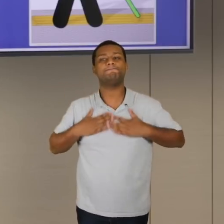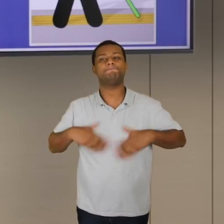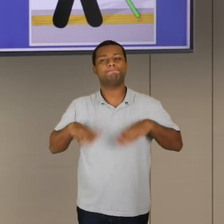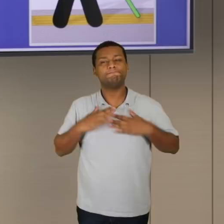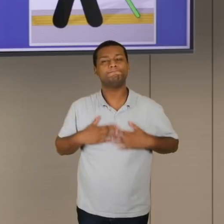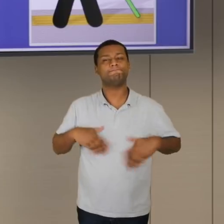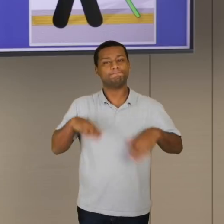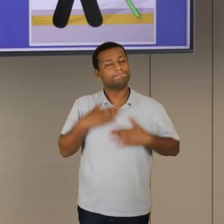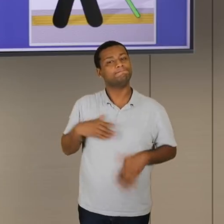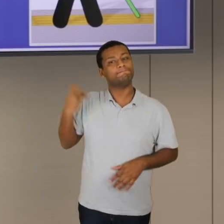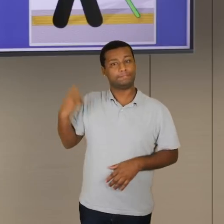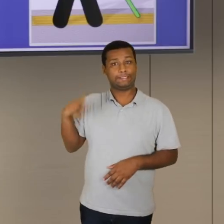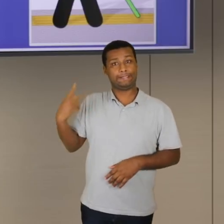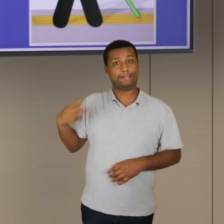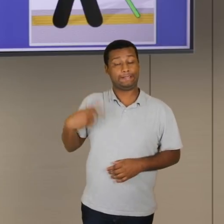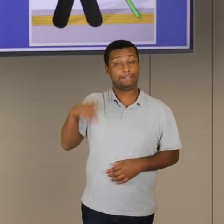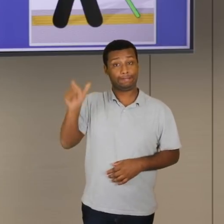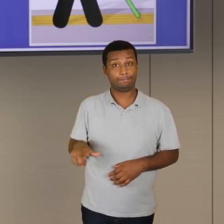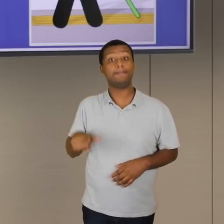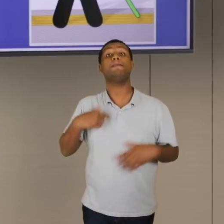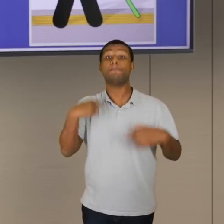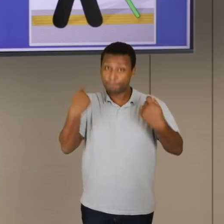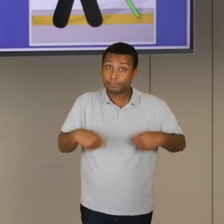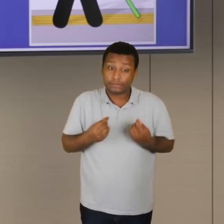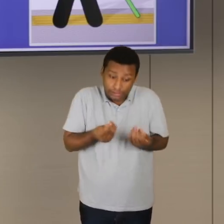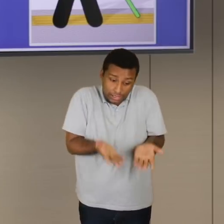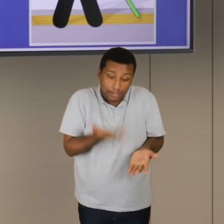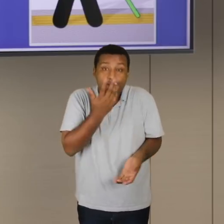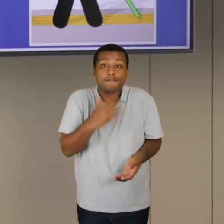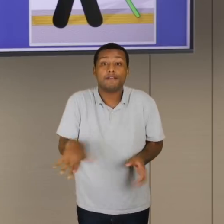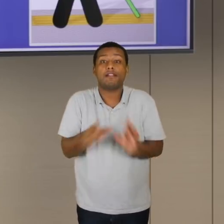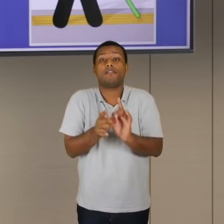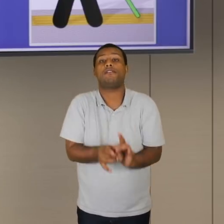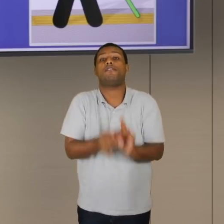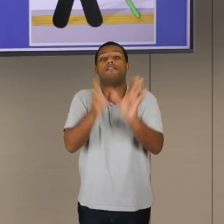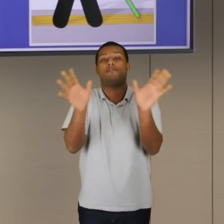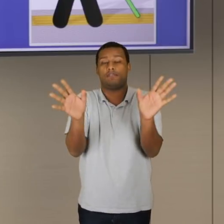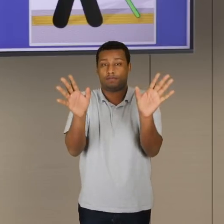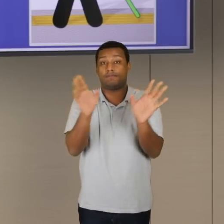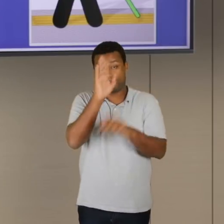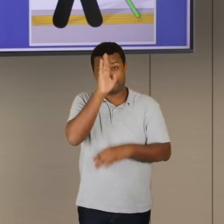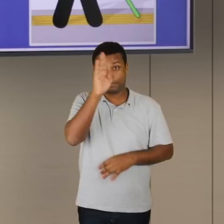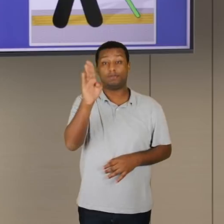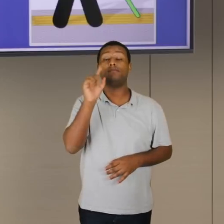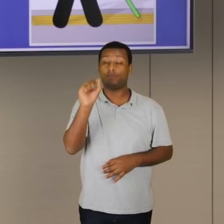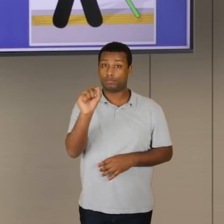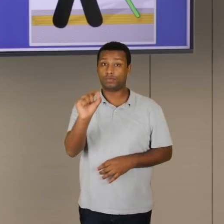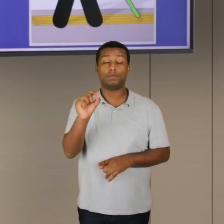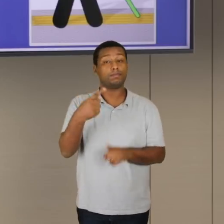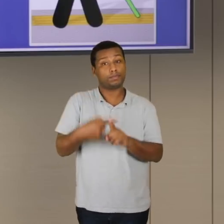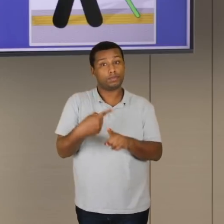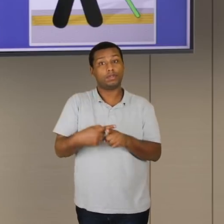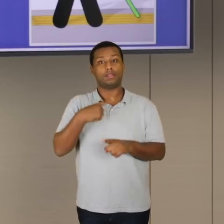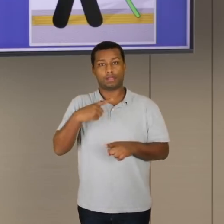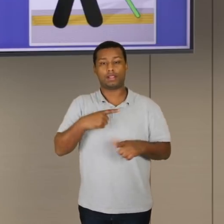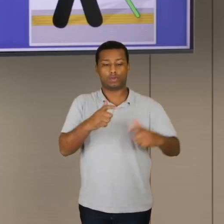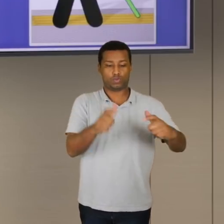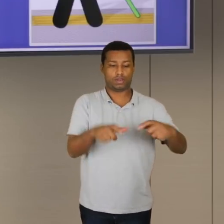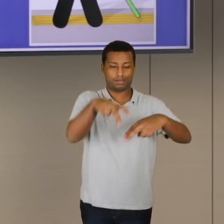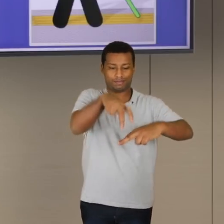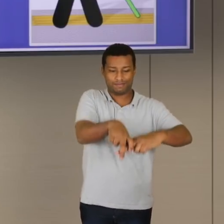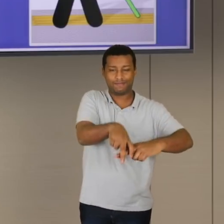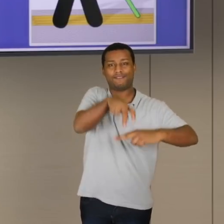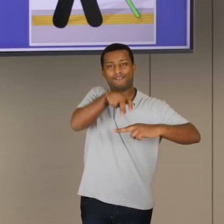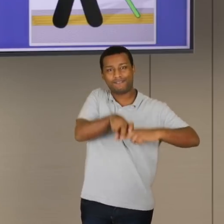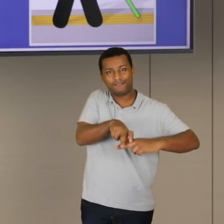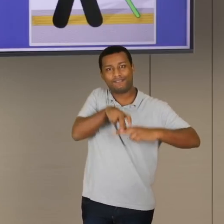frente. Então a bengala ajuda a tatear o ambiente e eles se protegerem. A